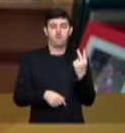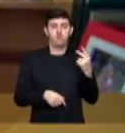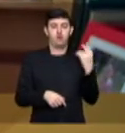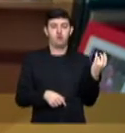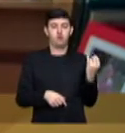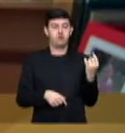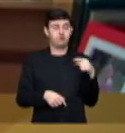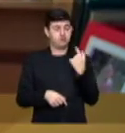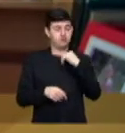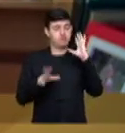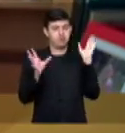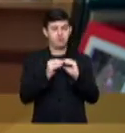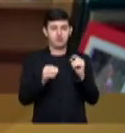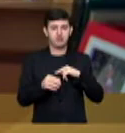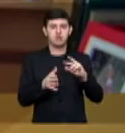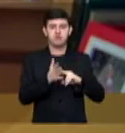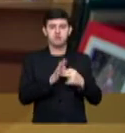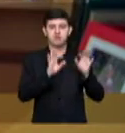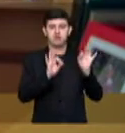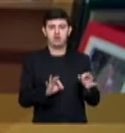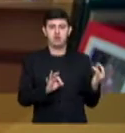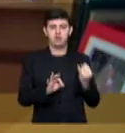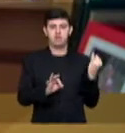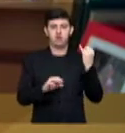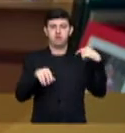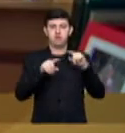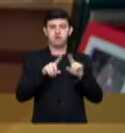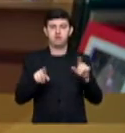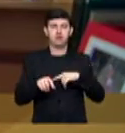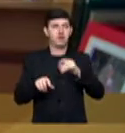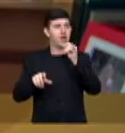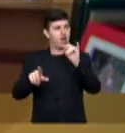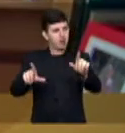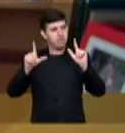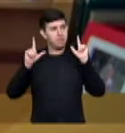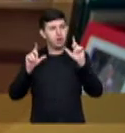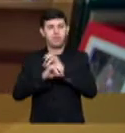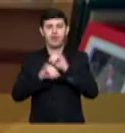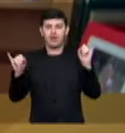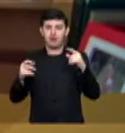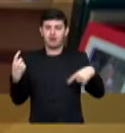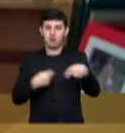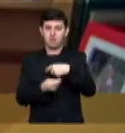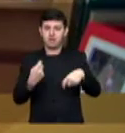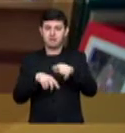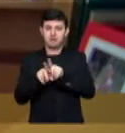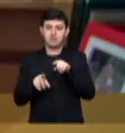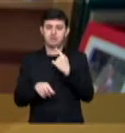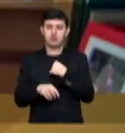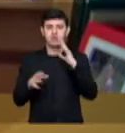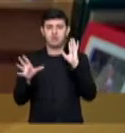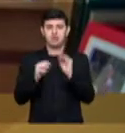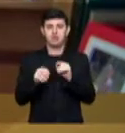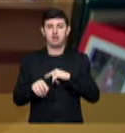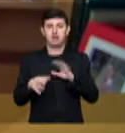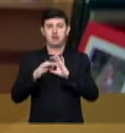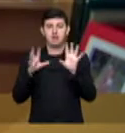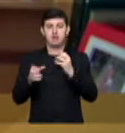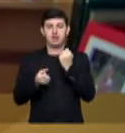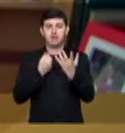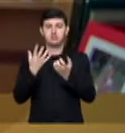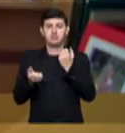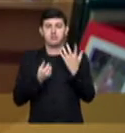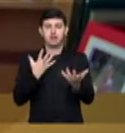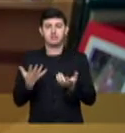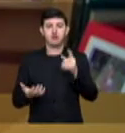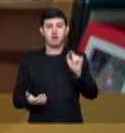mas não tão importantes como a propaganda comercial e mesmo a liberdade de expressão da propaganda